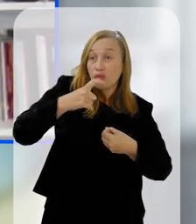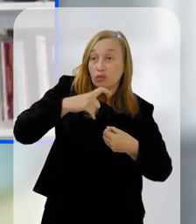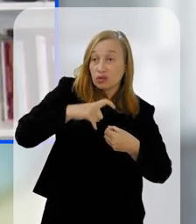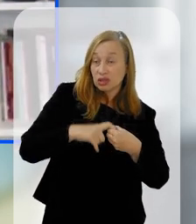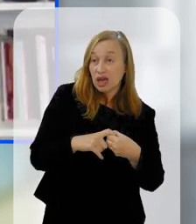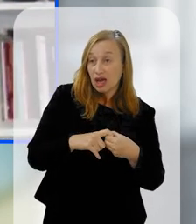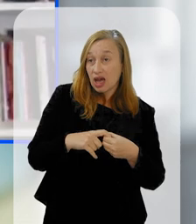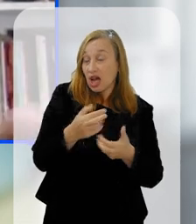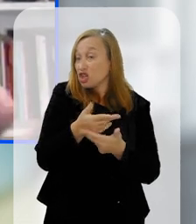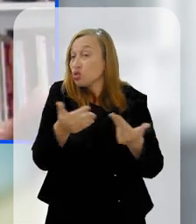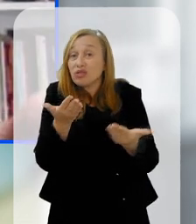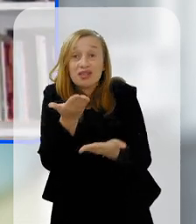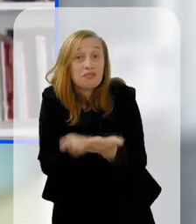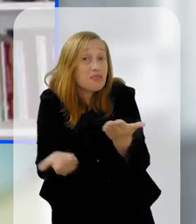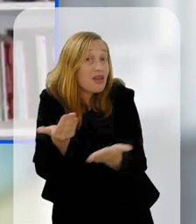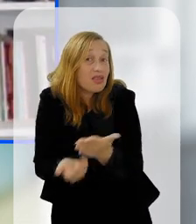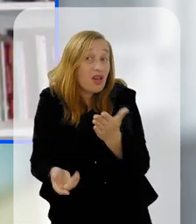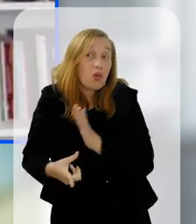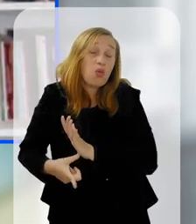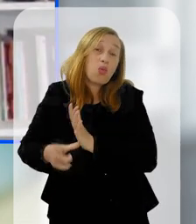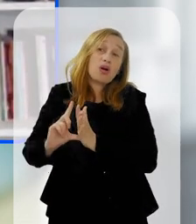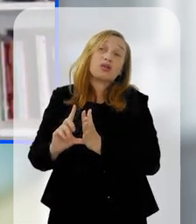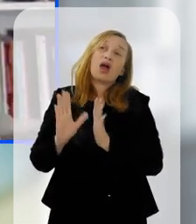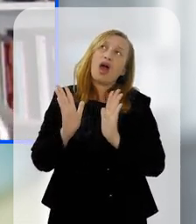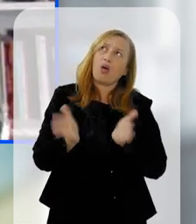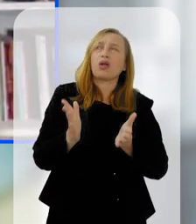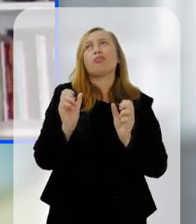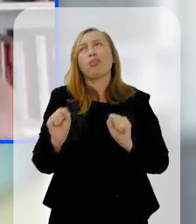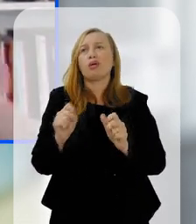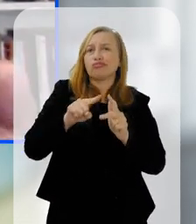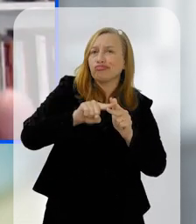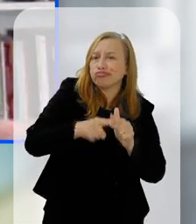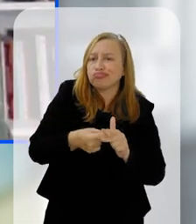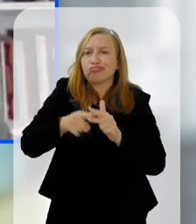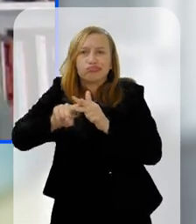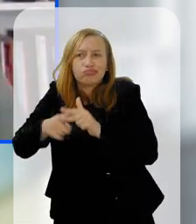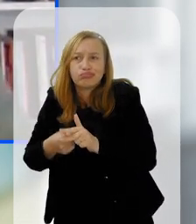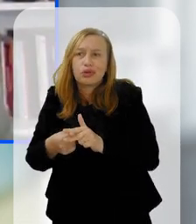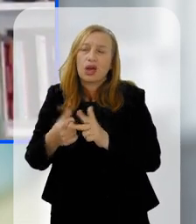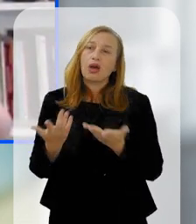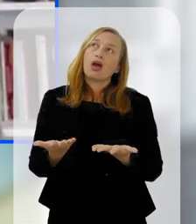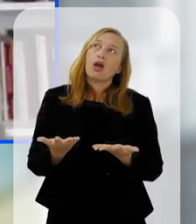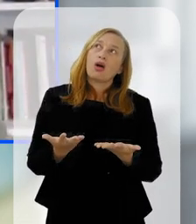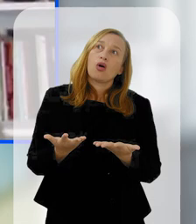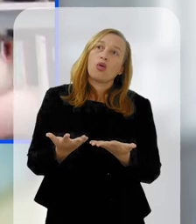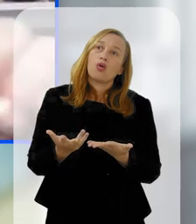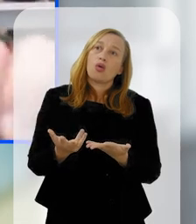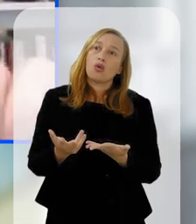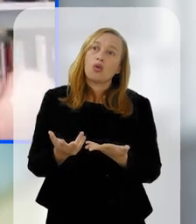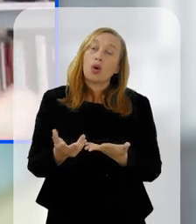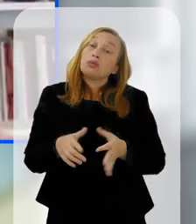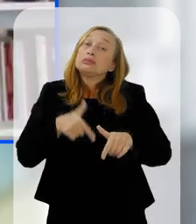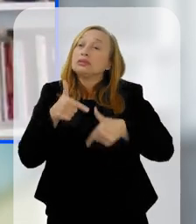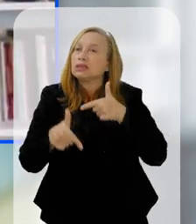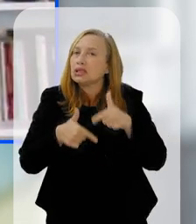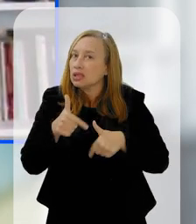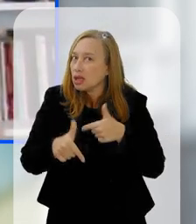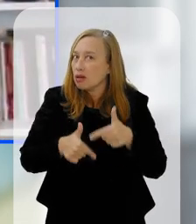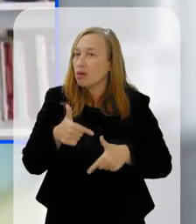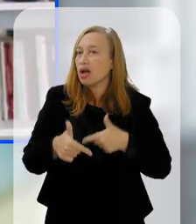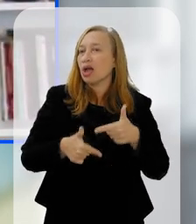recuperar determinadas coisas que se perderam. A gente agora pode ajustar, agora a gente pode, quem sabe,